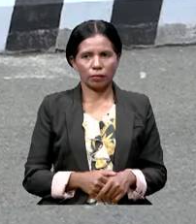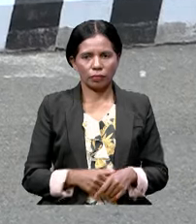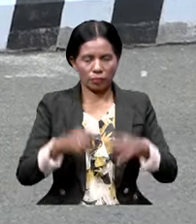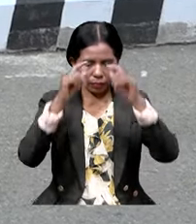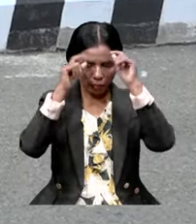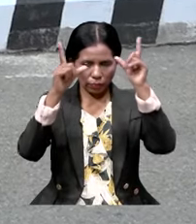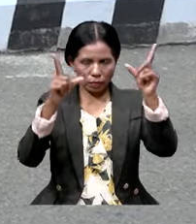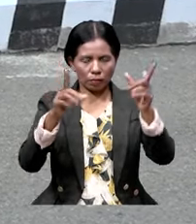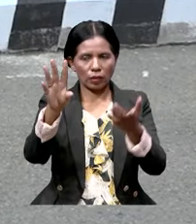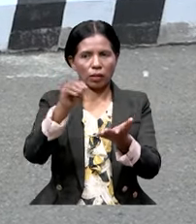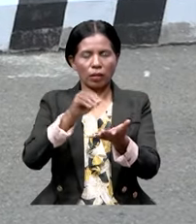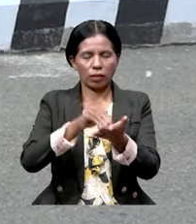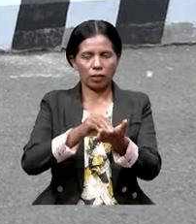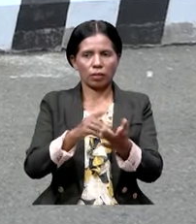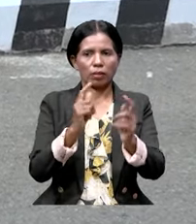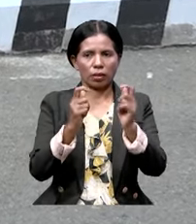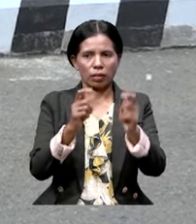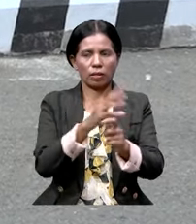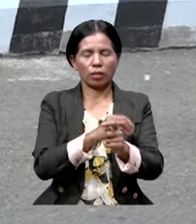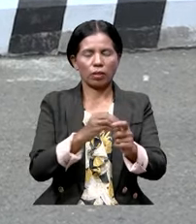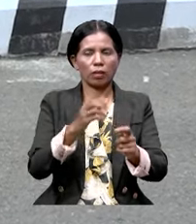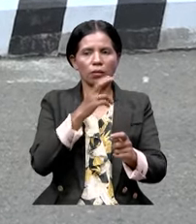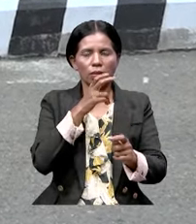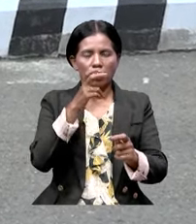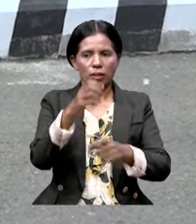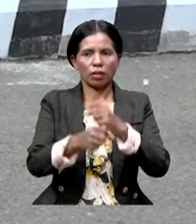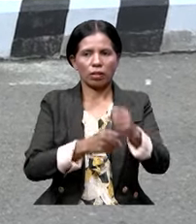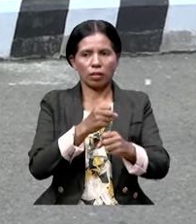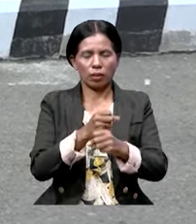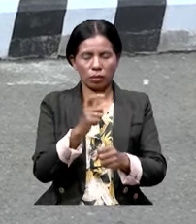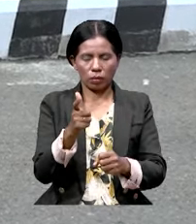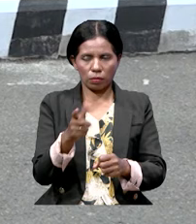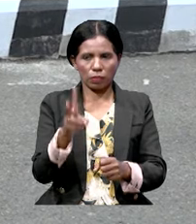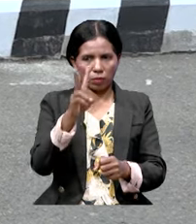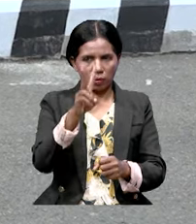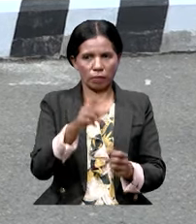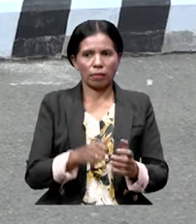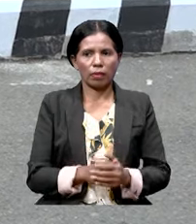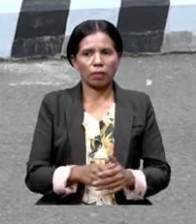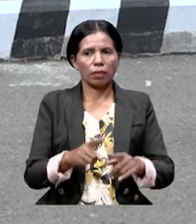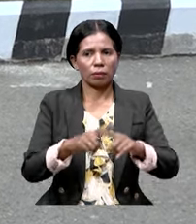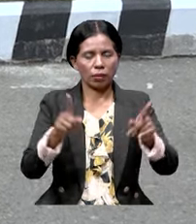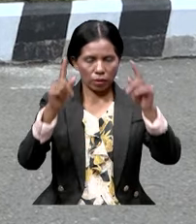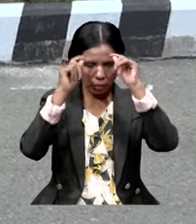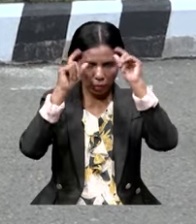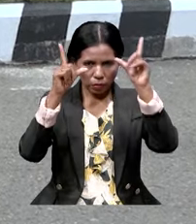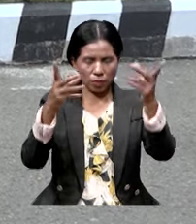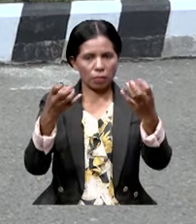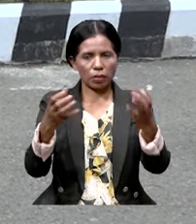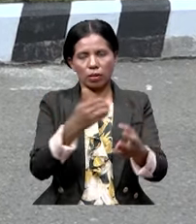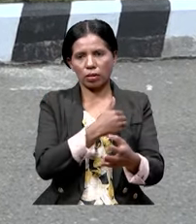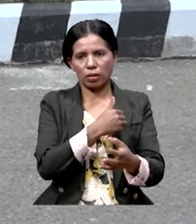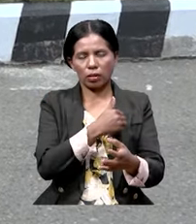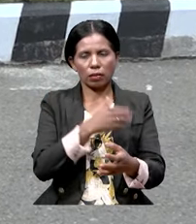Timor-Leste opta lian oficial tetum no português durante tinen ronulo resinona. Maybe Timor Ambarak inclui